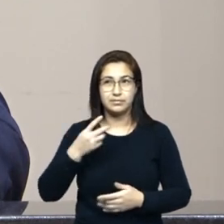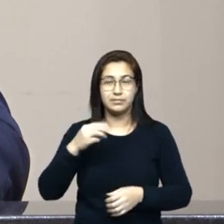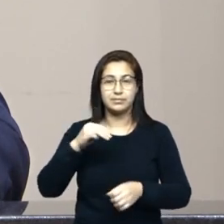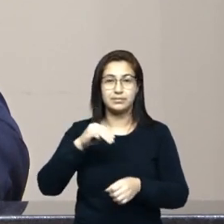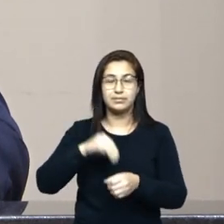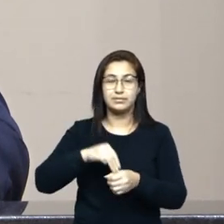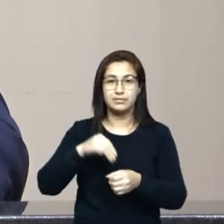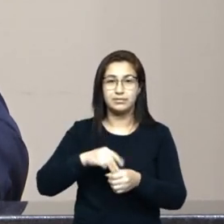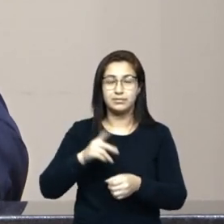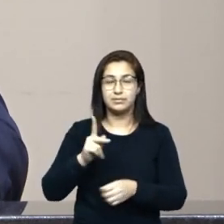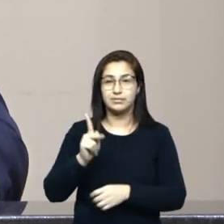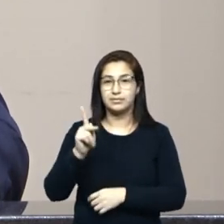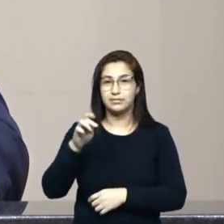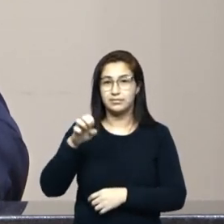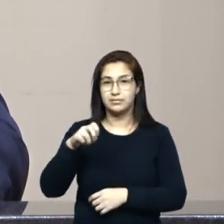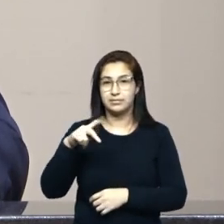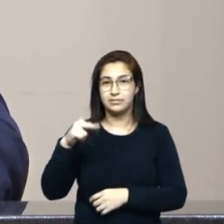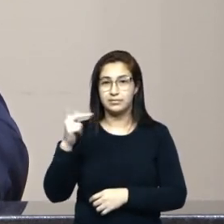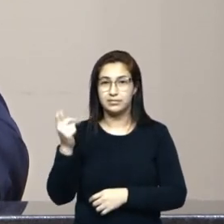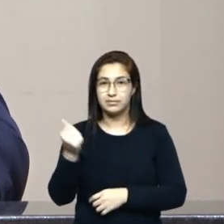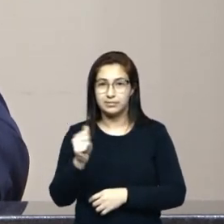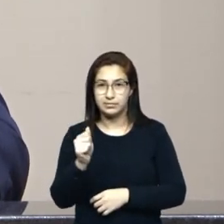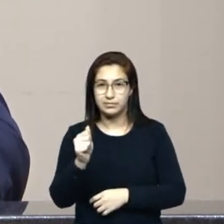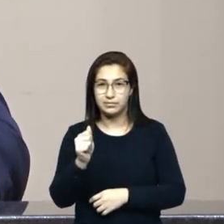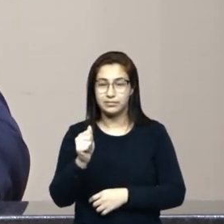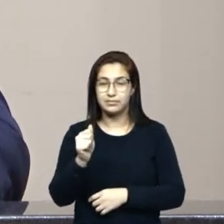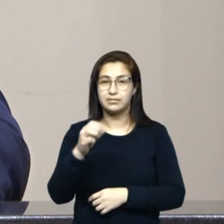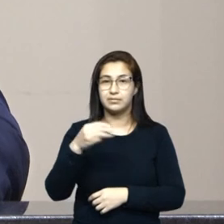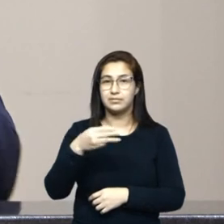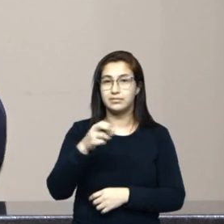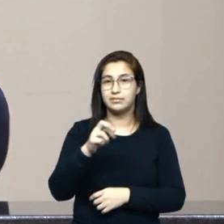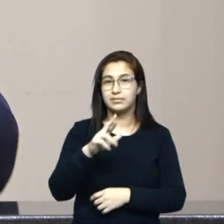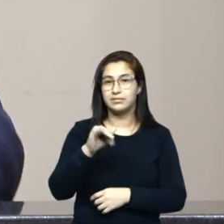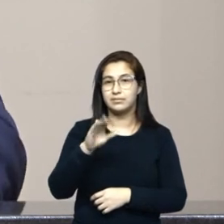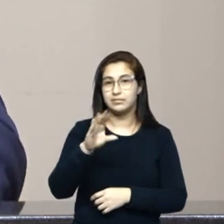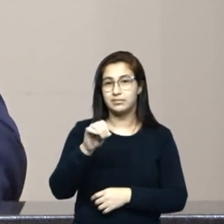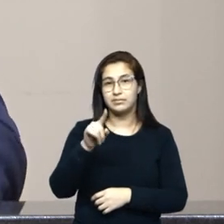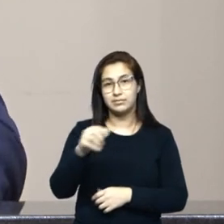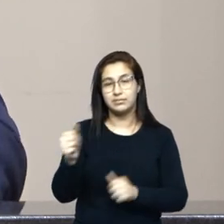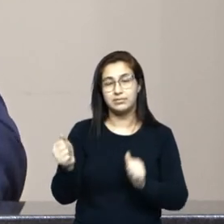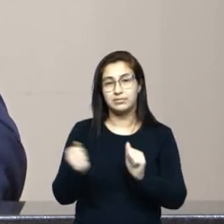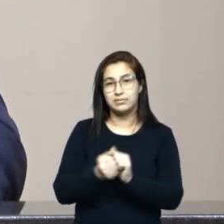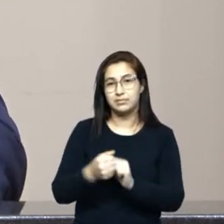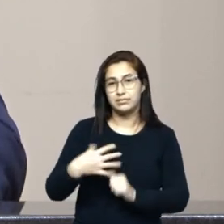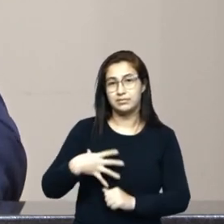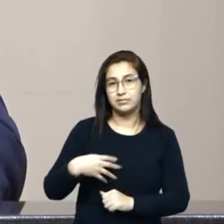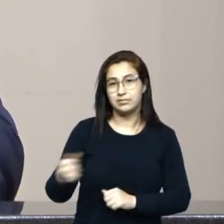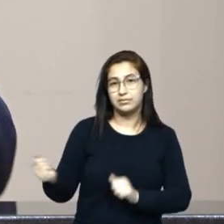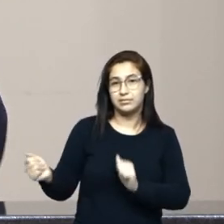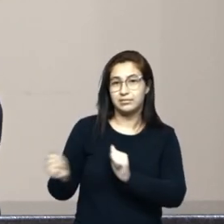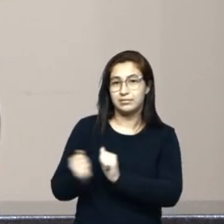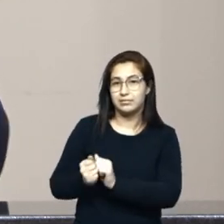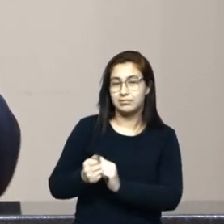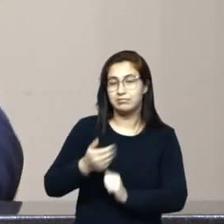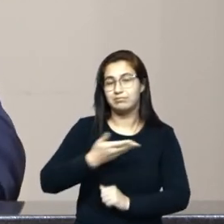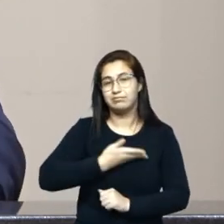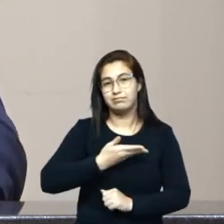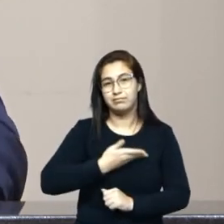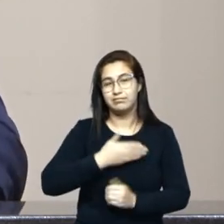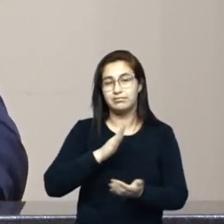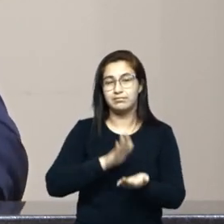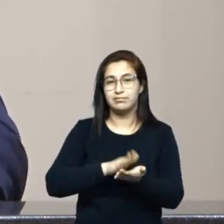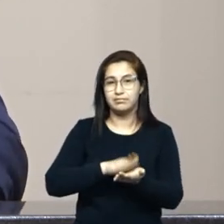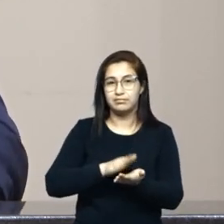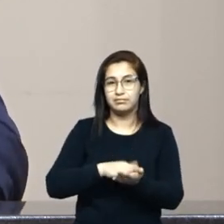de Penha, vereador Mário Marchetti, acompanhado do seu filho, Tiago, grande amigo também, e parabéns